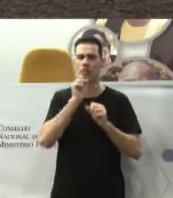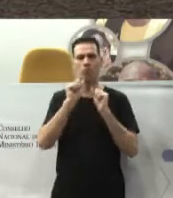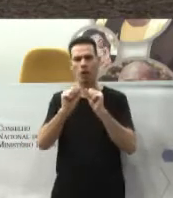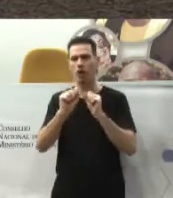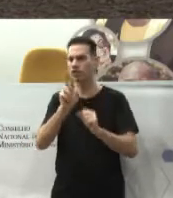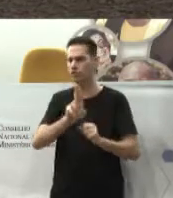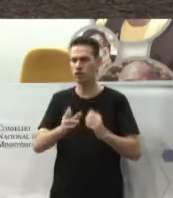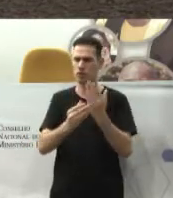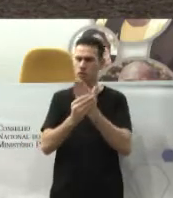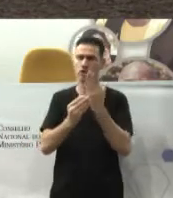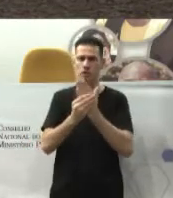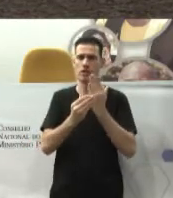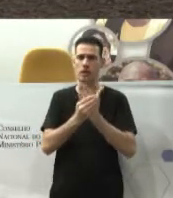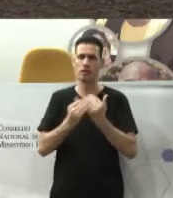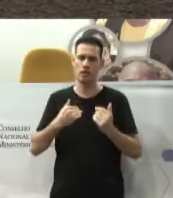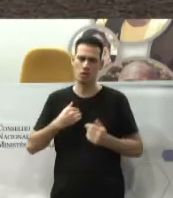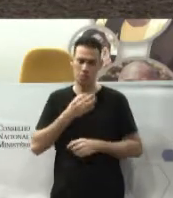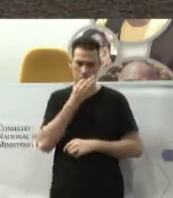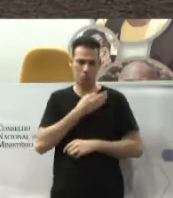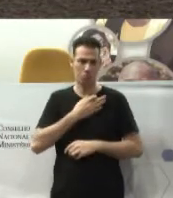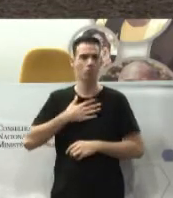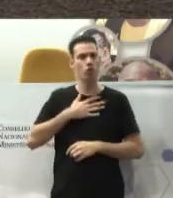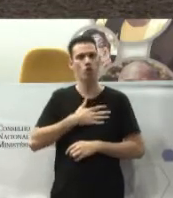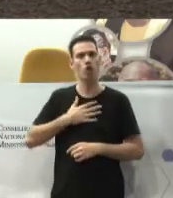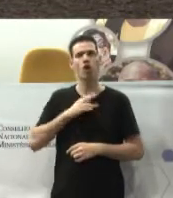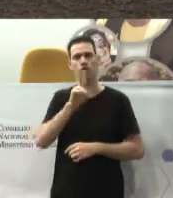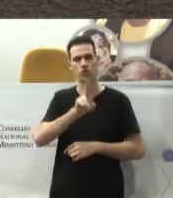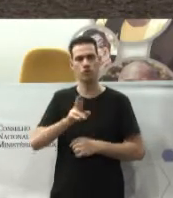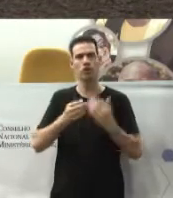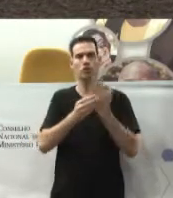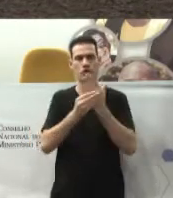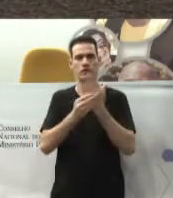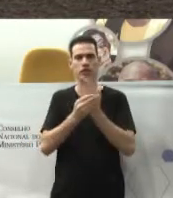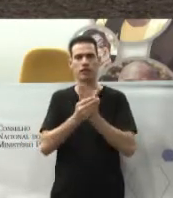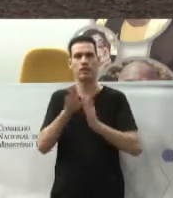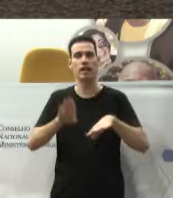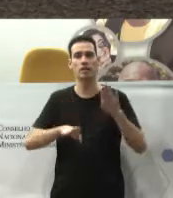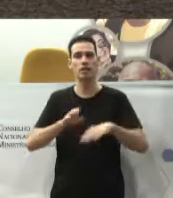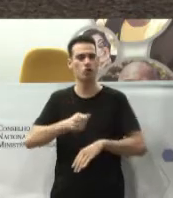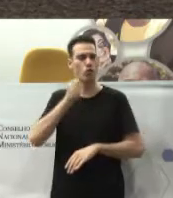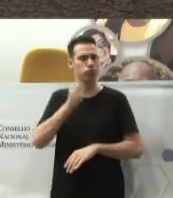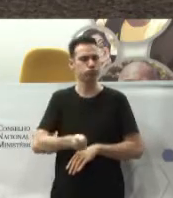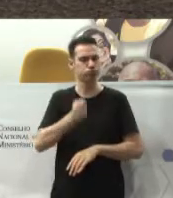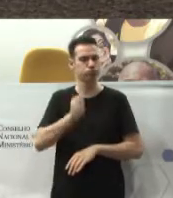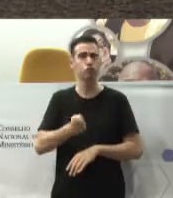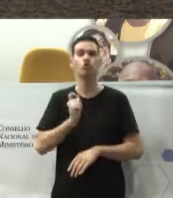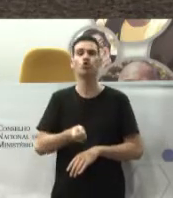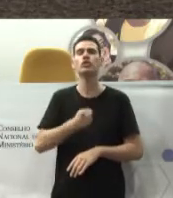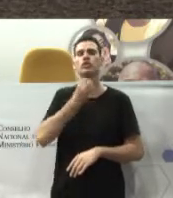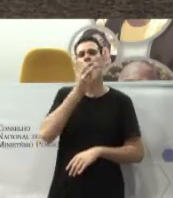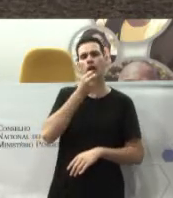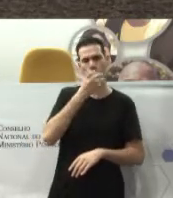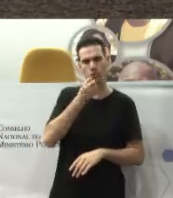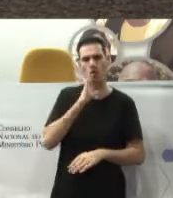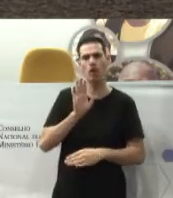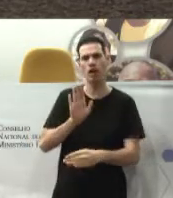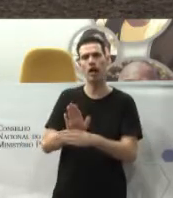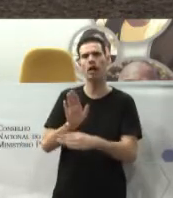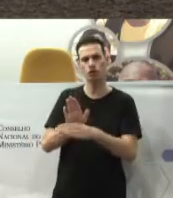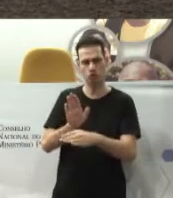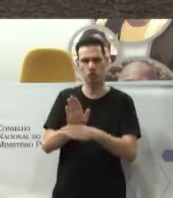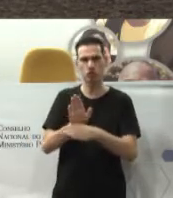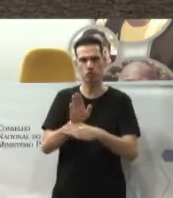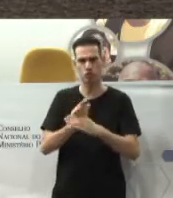processo. Eu gosto de usar o processo, porque eu acho que quando tem um bom juiz, o juiz como ator no processo ajuda